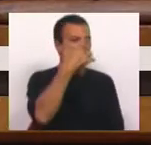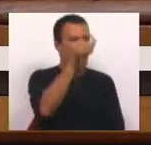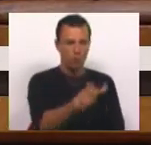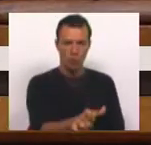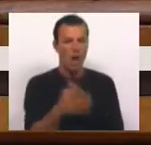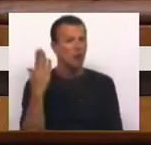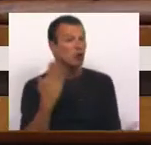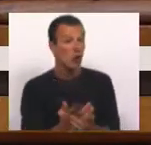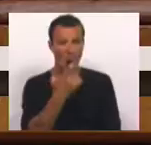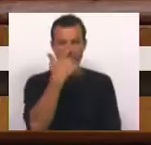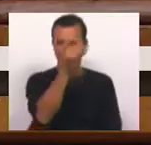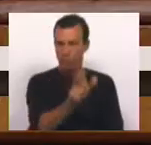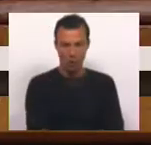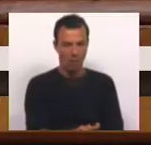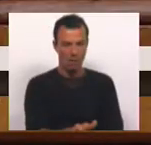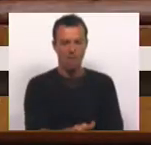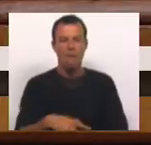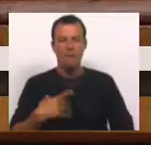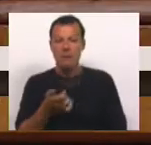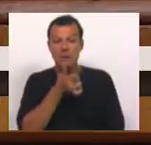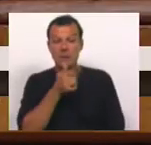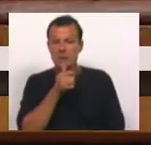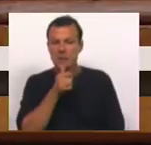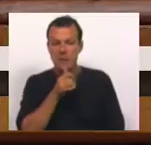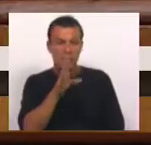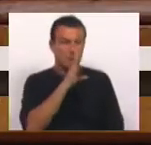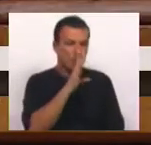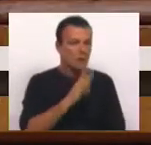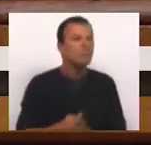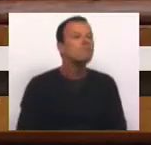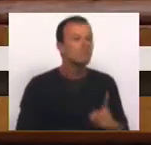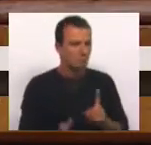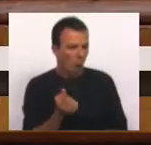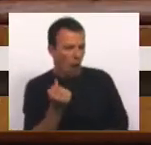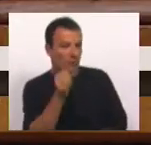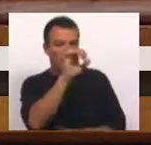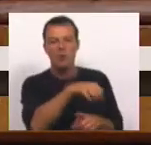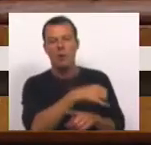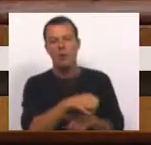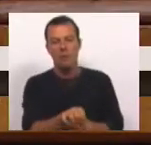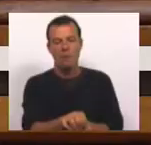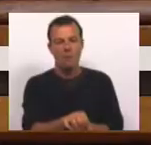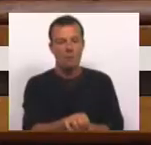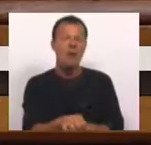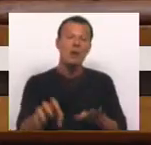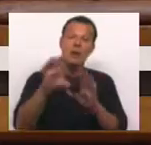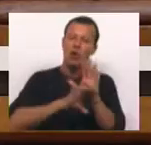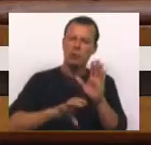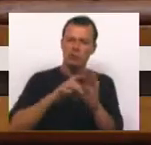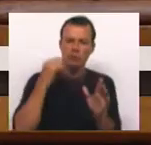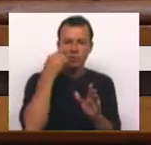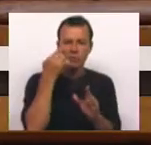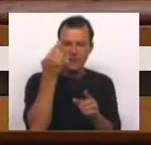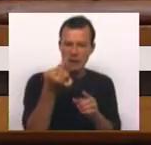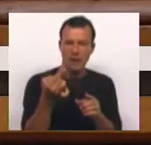só dessa pessoa decidir sobre o que suporta ou não suporta num limite de vida, em condições muito específicas de